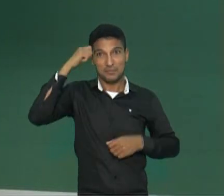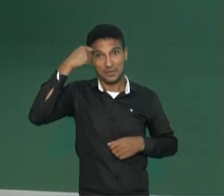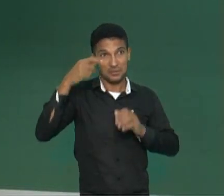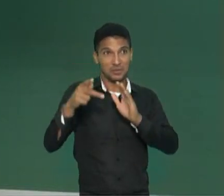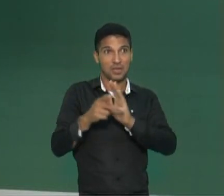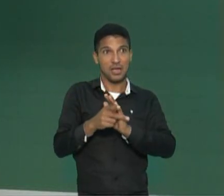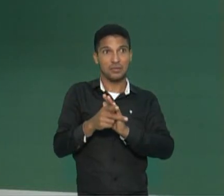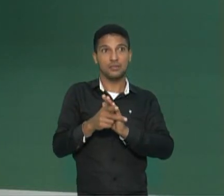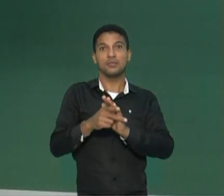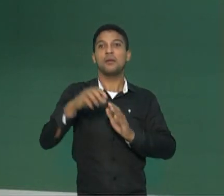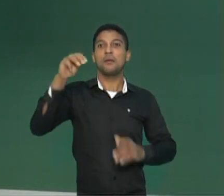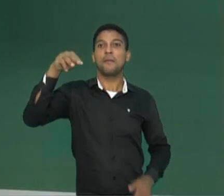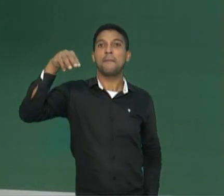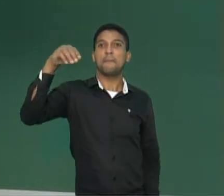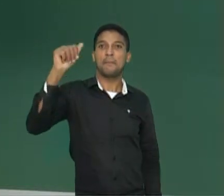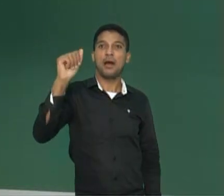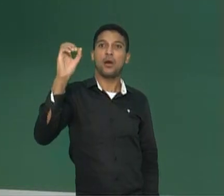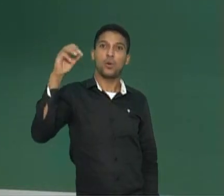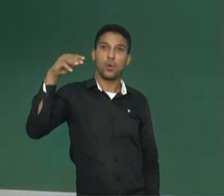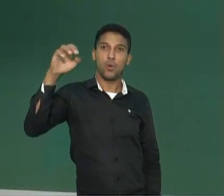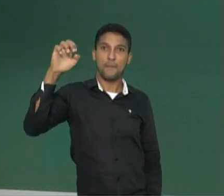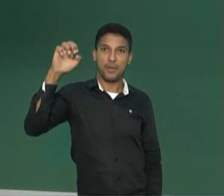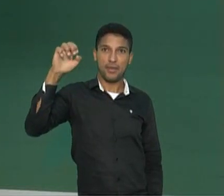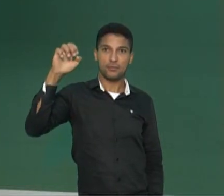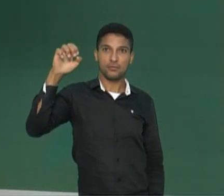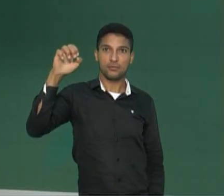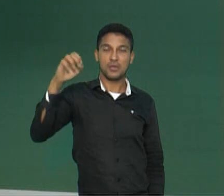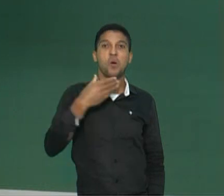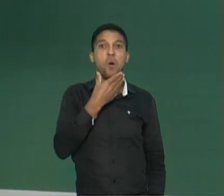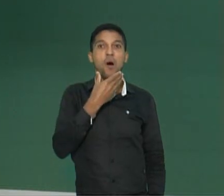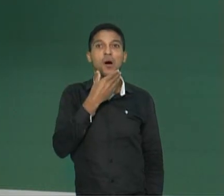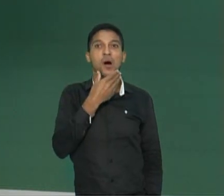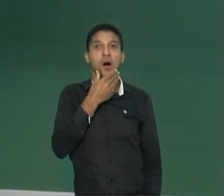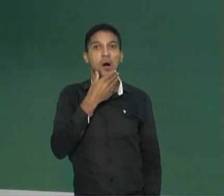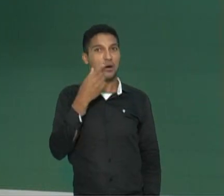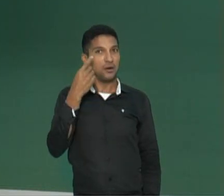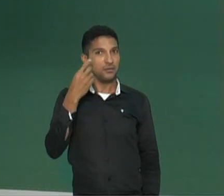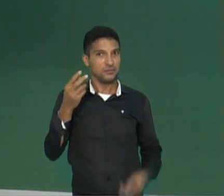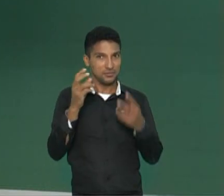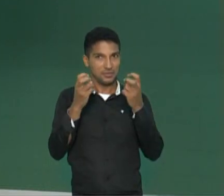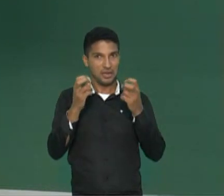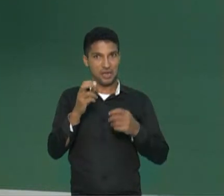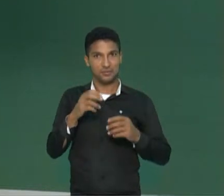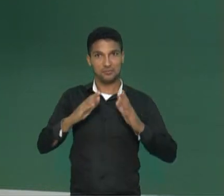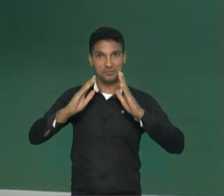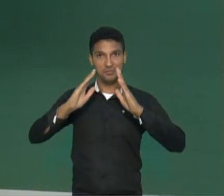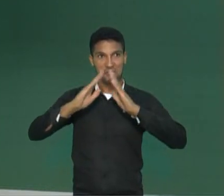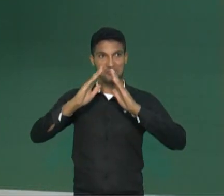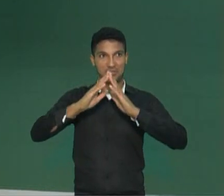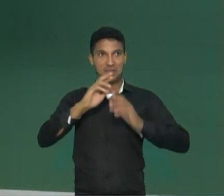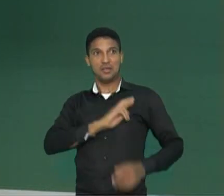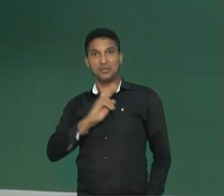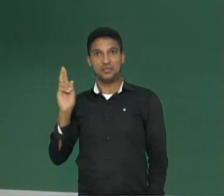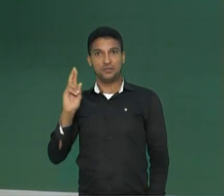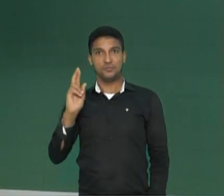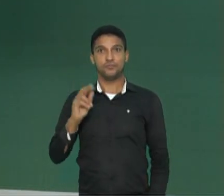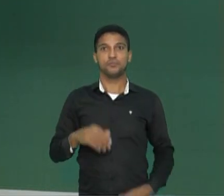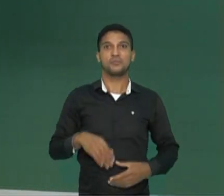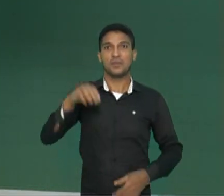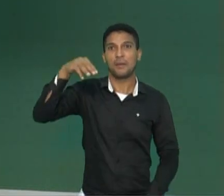né, califados, né, que os califados são uma espécie de imperador, de rei, né, e a gente lembra que Maomé se julgou o